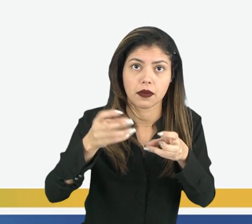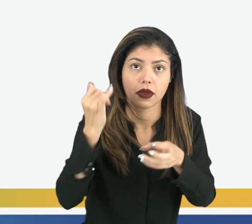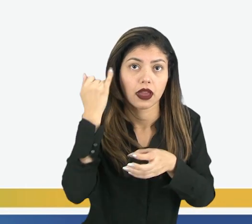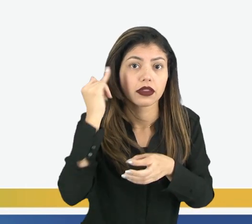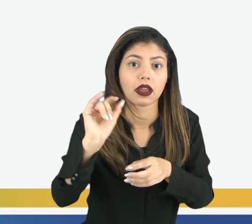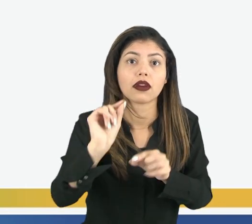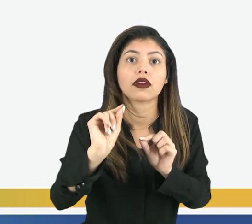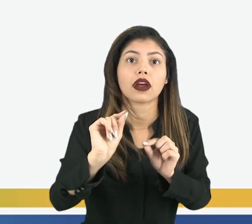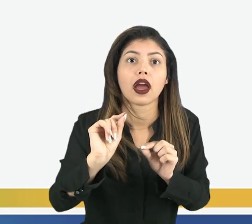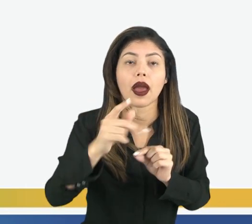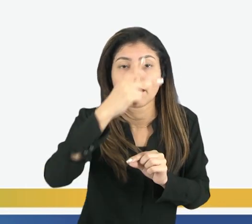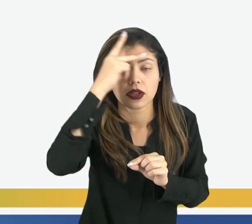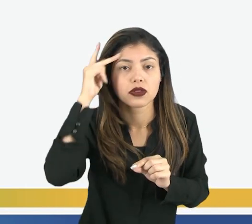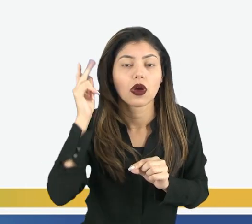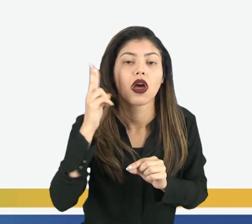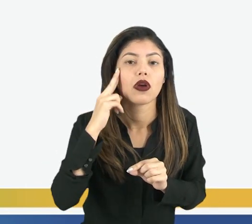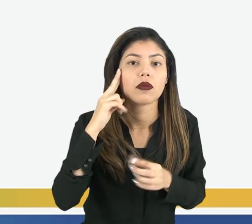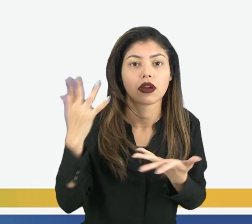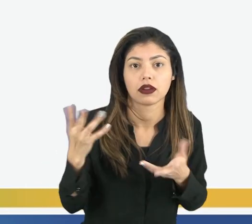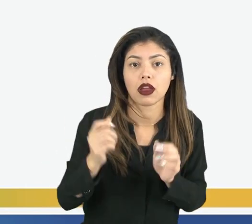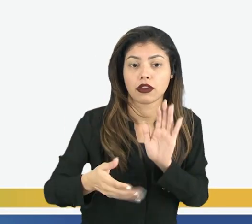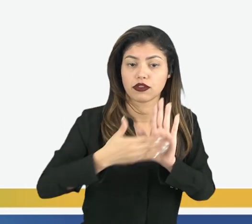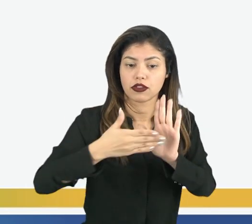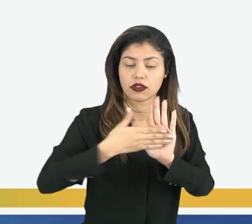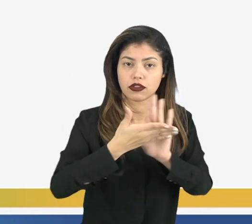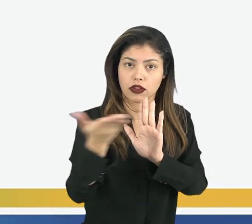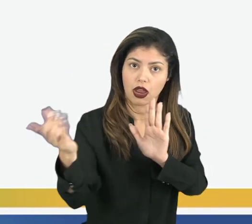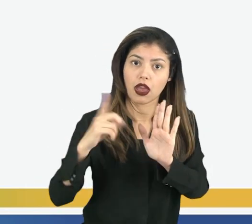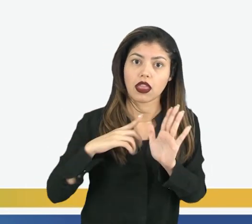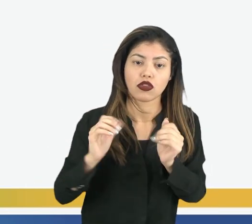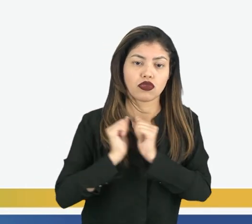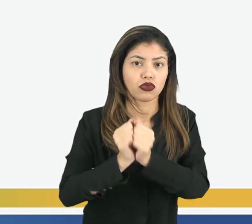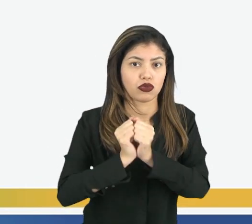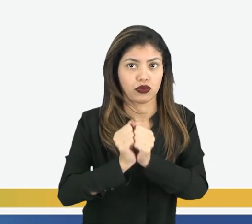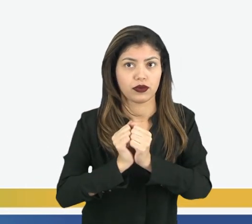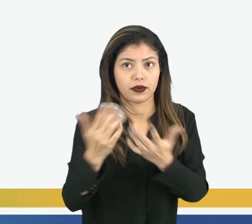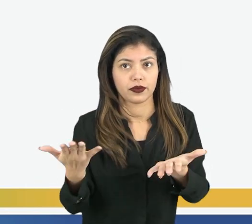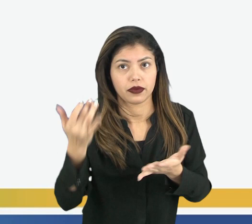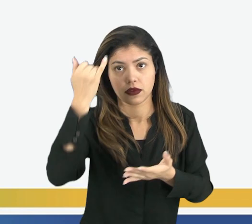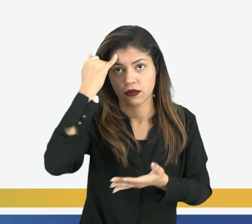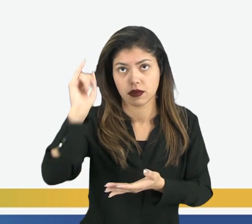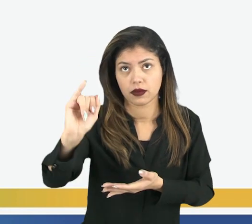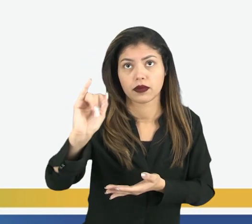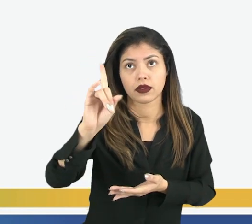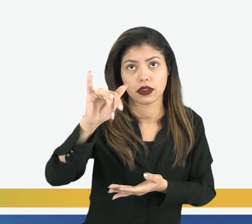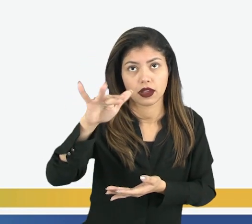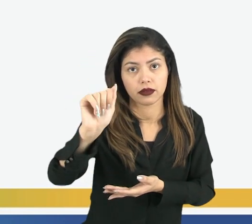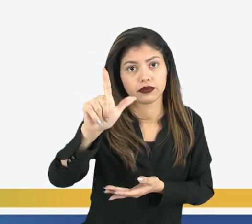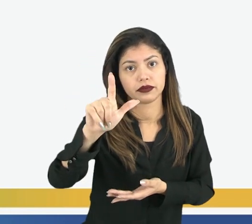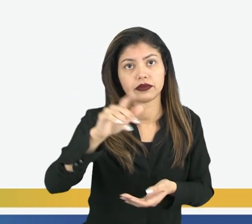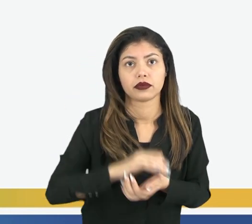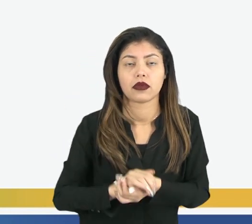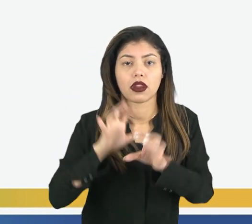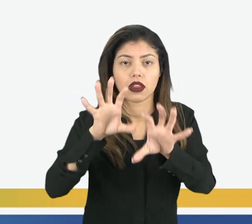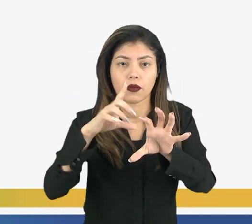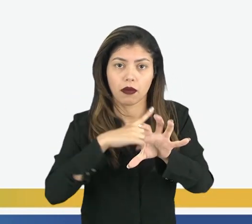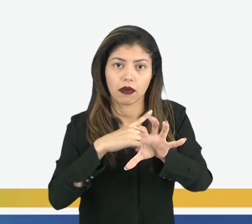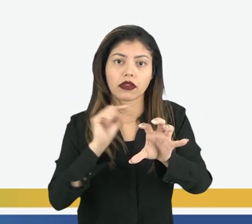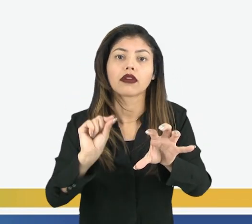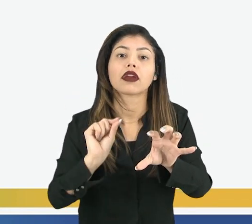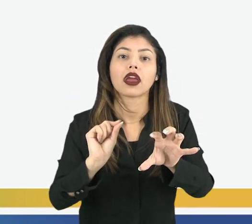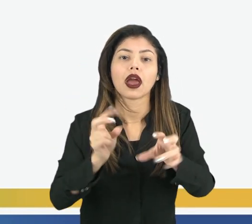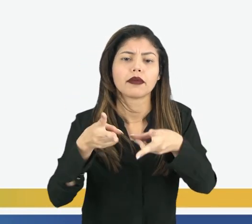de que gente comum e gente de destaque estavam juntas por um ideal. Neste momento, a gente percebe